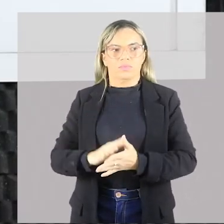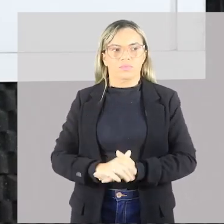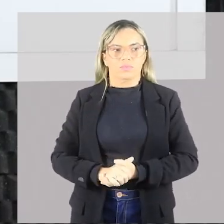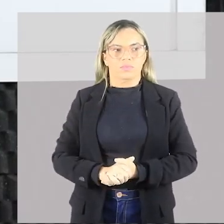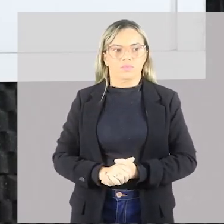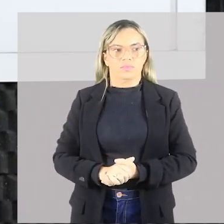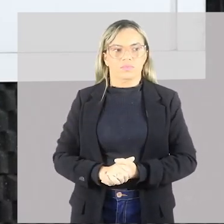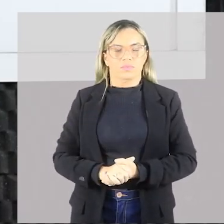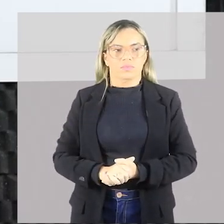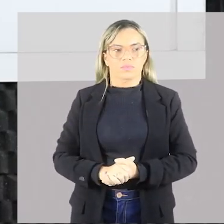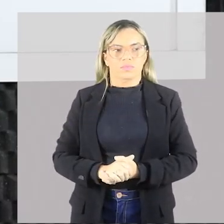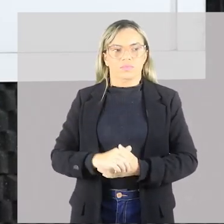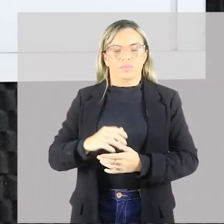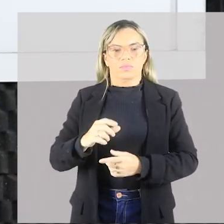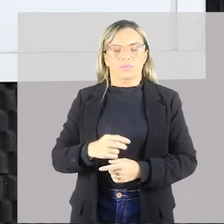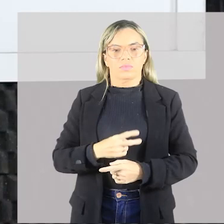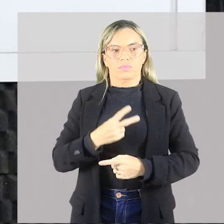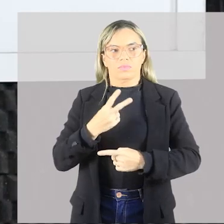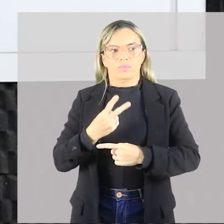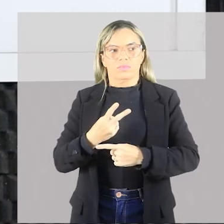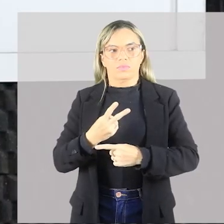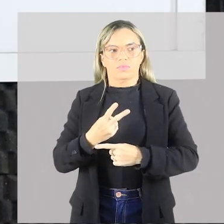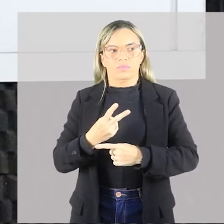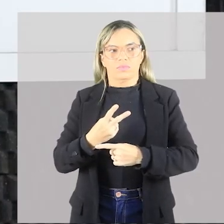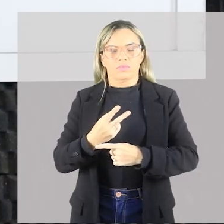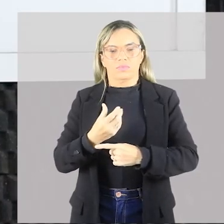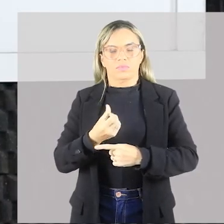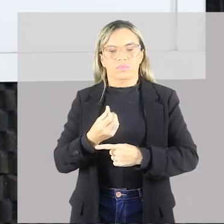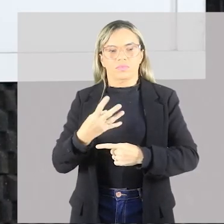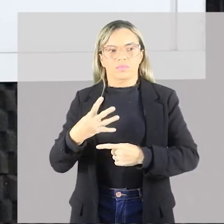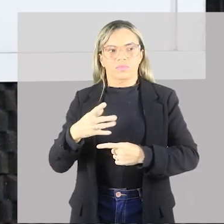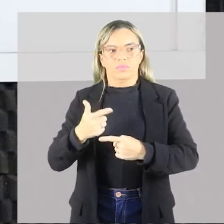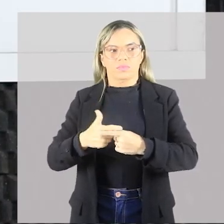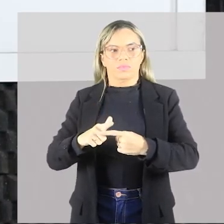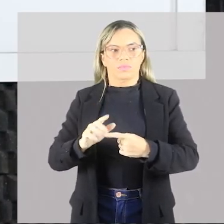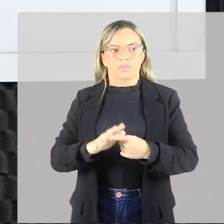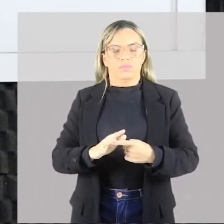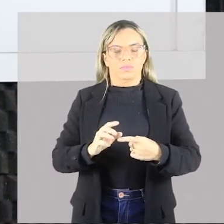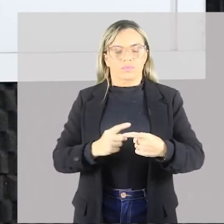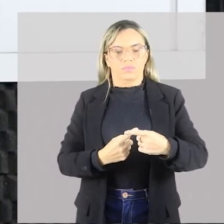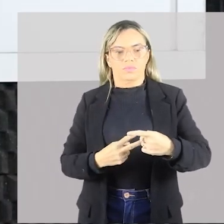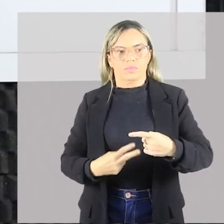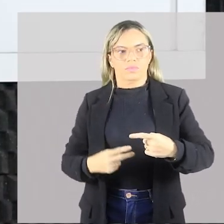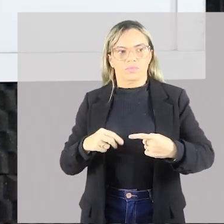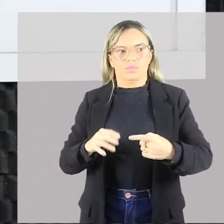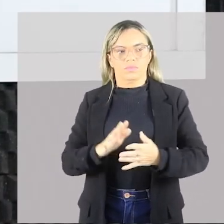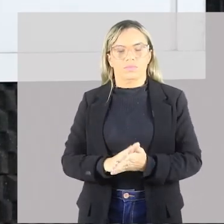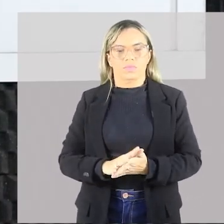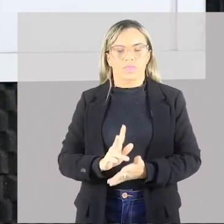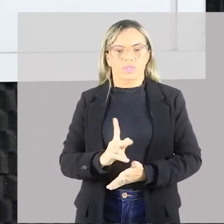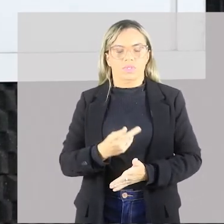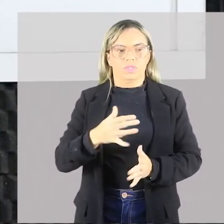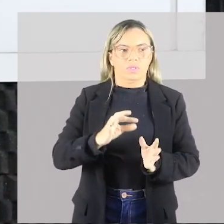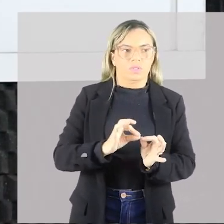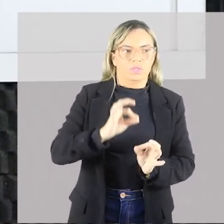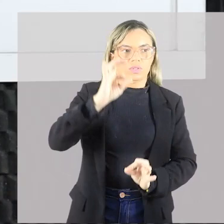uma altura igual a 22 centímetros. Ora, turma, a altura antes era só 20,